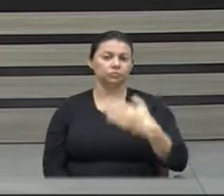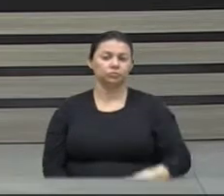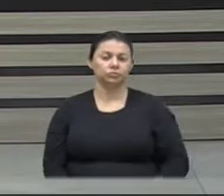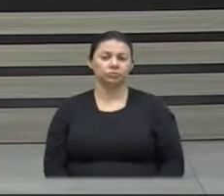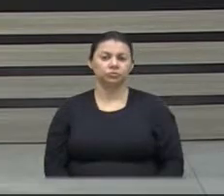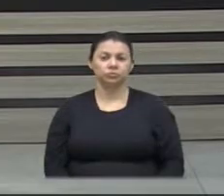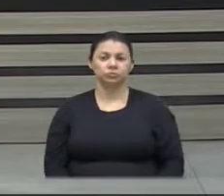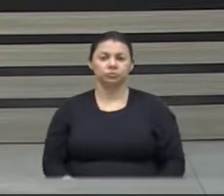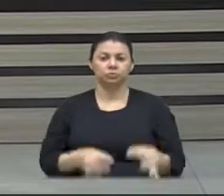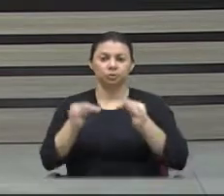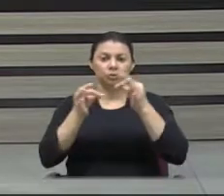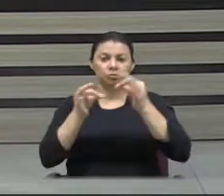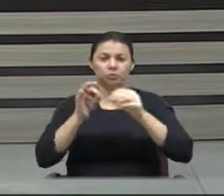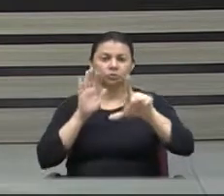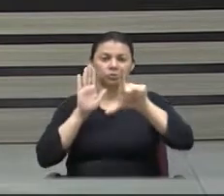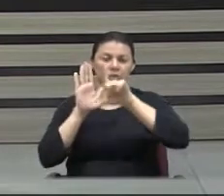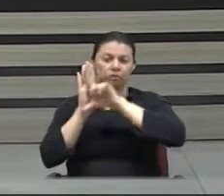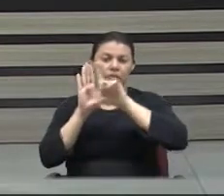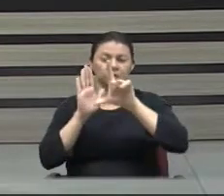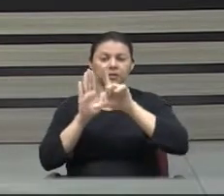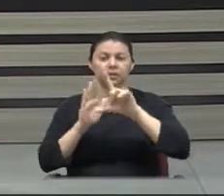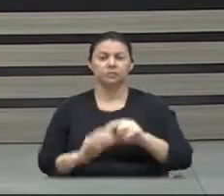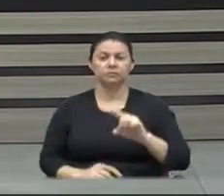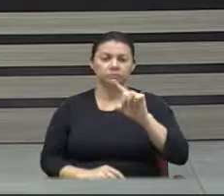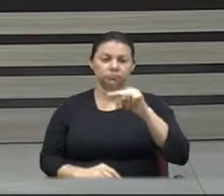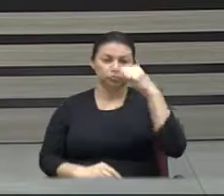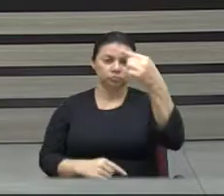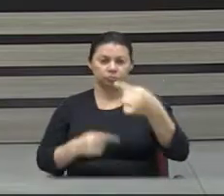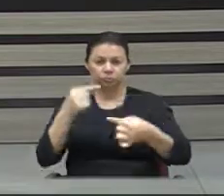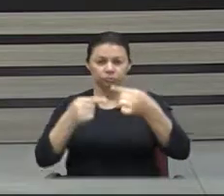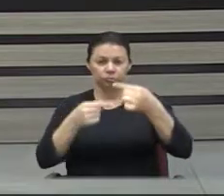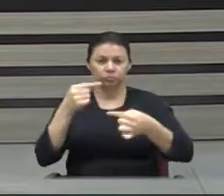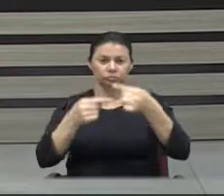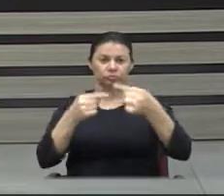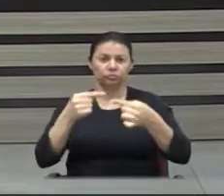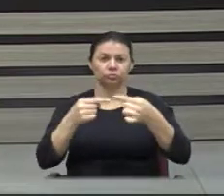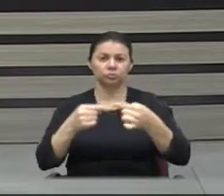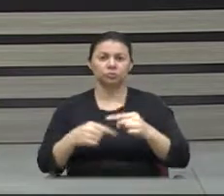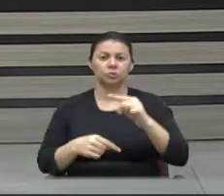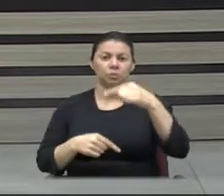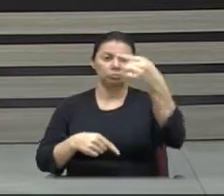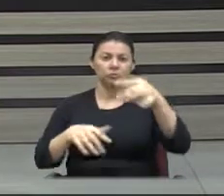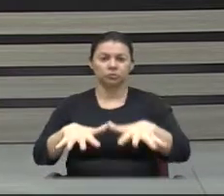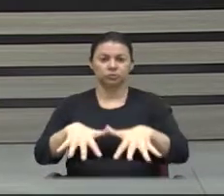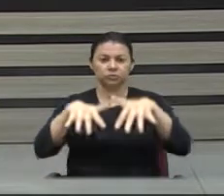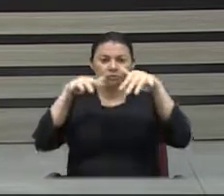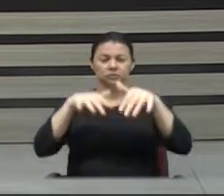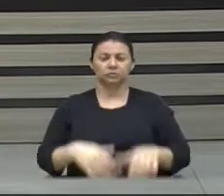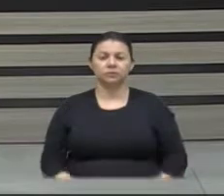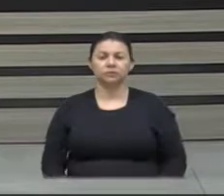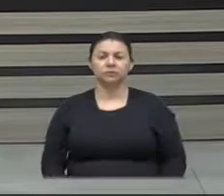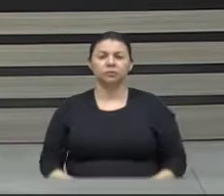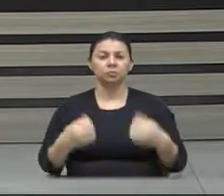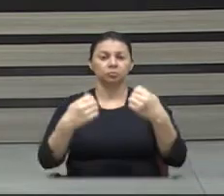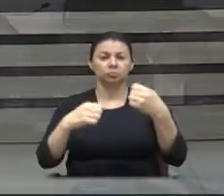requerimento escrito adiamento por uma ascensão dos líderes